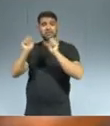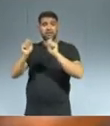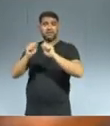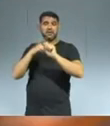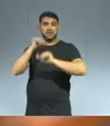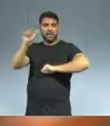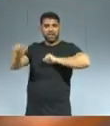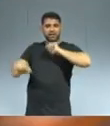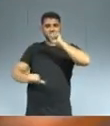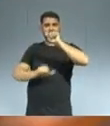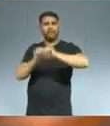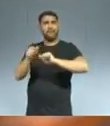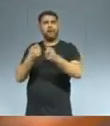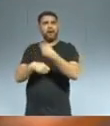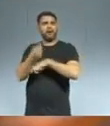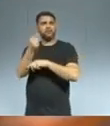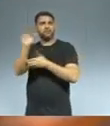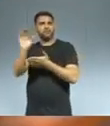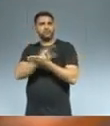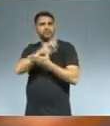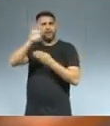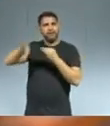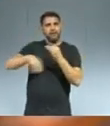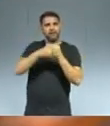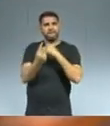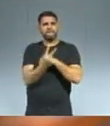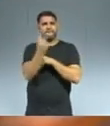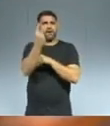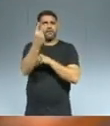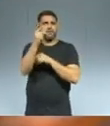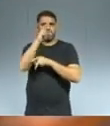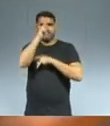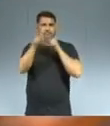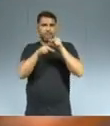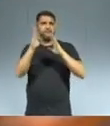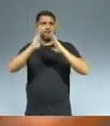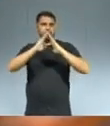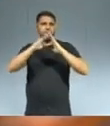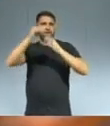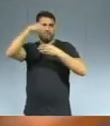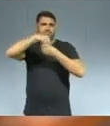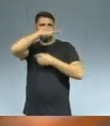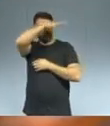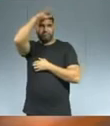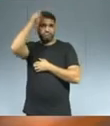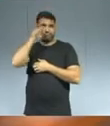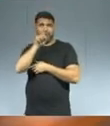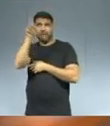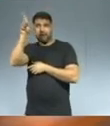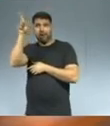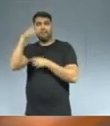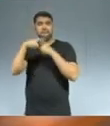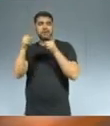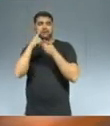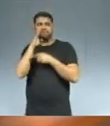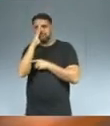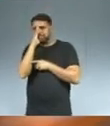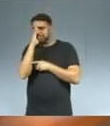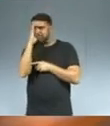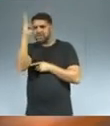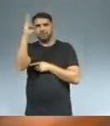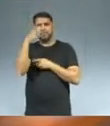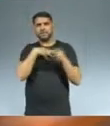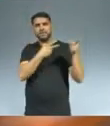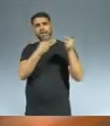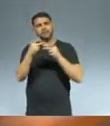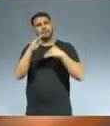produtos que poderão se transformar gerar renda agregar valor na nossa gente que mora na Amazônia mas principalmente trazer